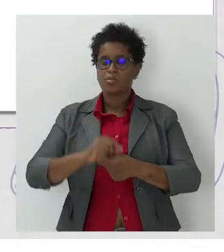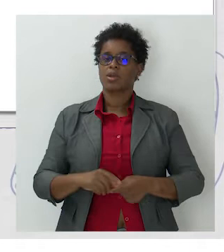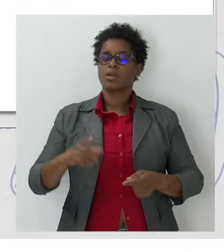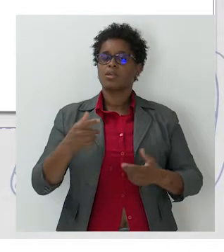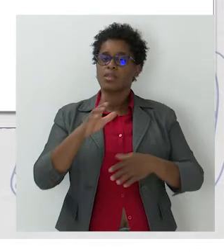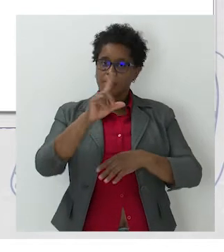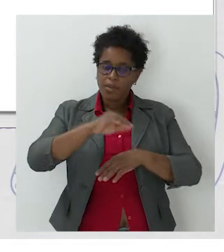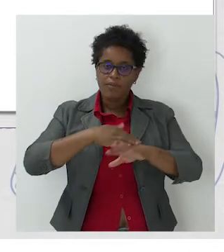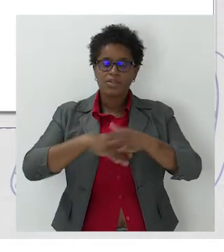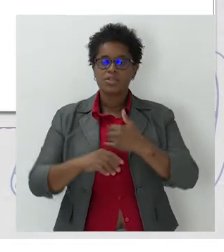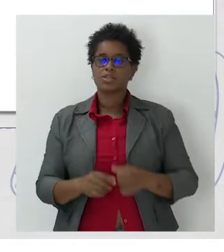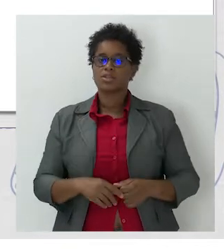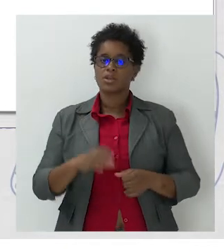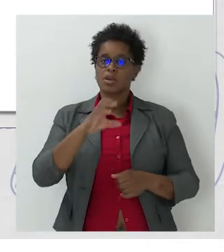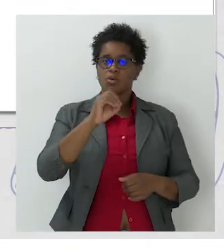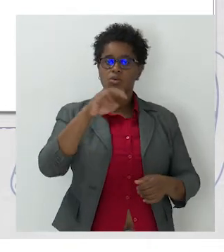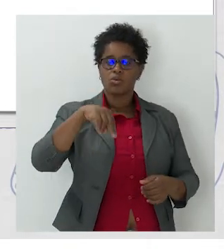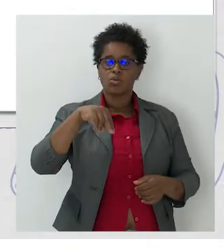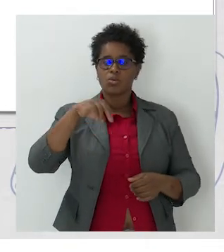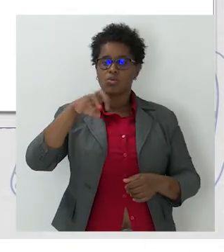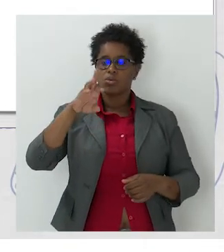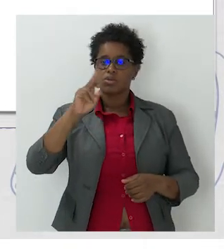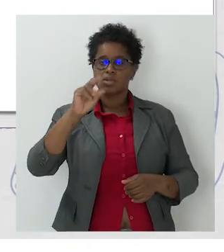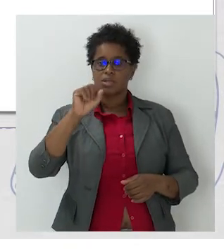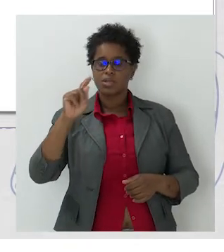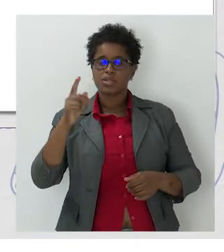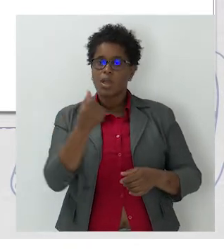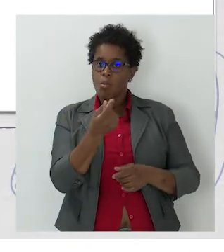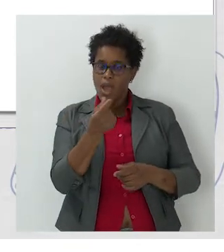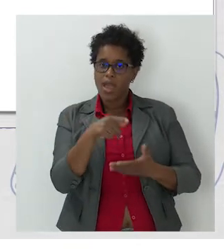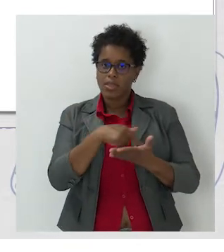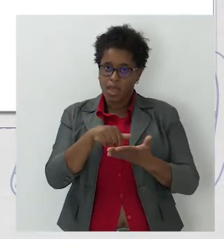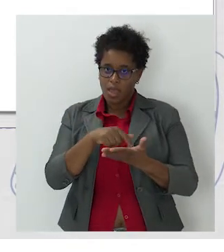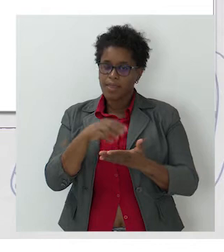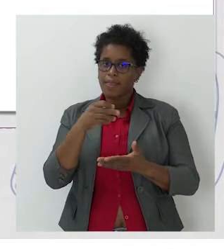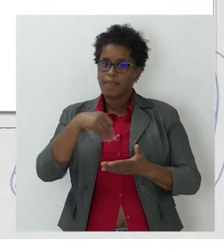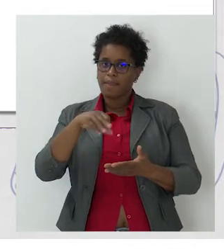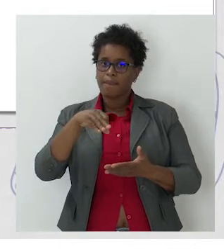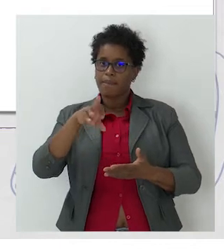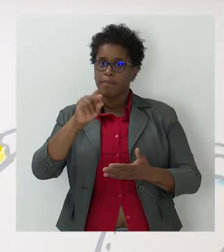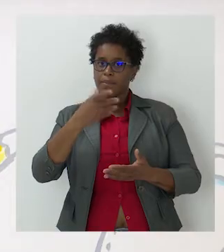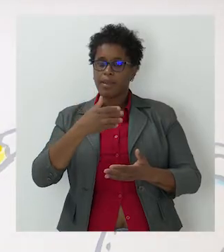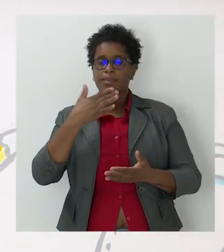Também faziam a cunhagem da moeda de prata, o dracma.